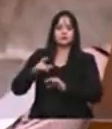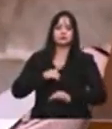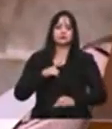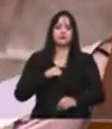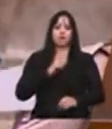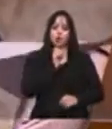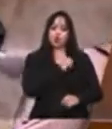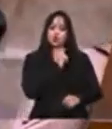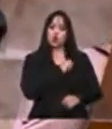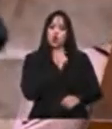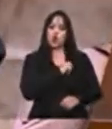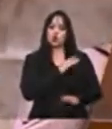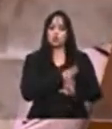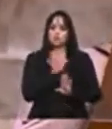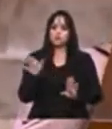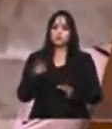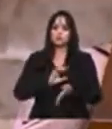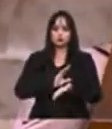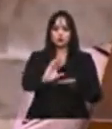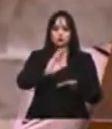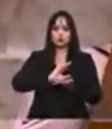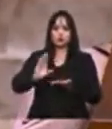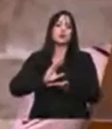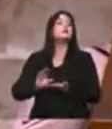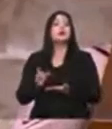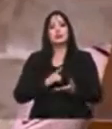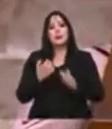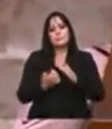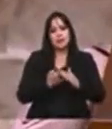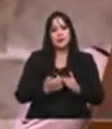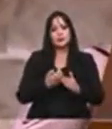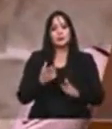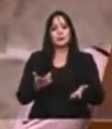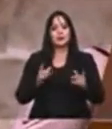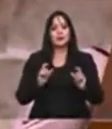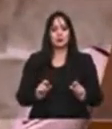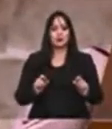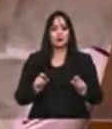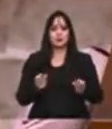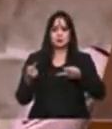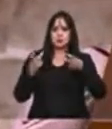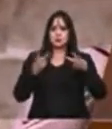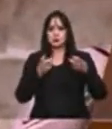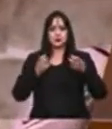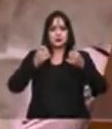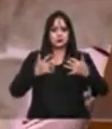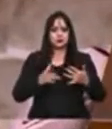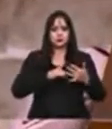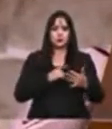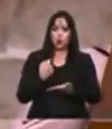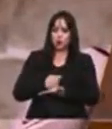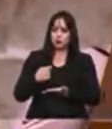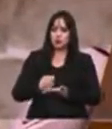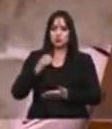desvio dos recursos da BR Distribuidora em proveito particular fica evidente quando se considera que o contrato